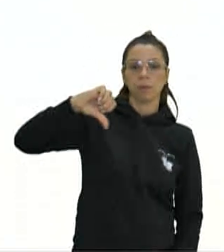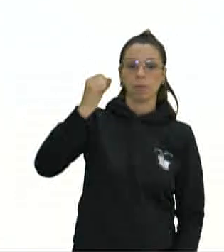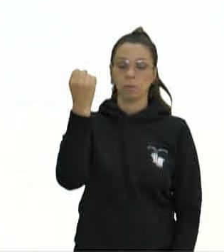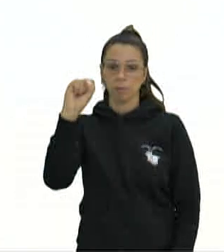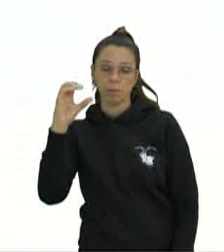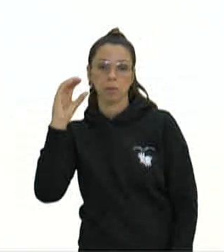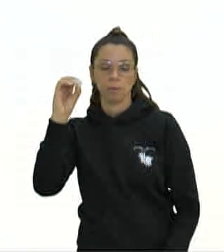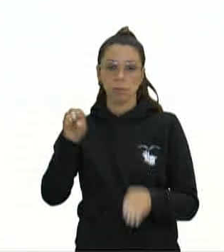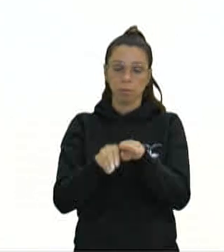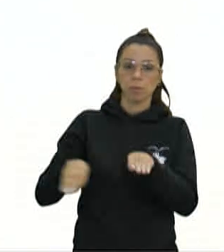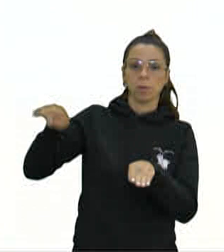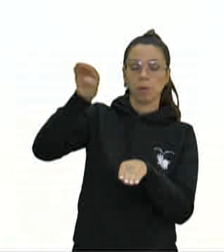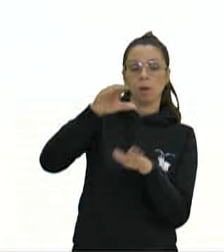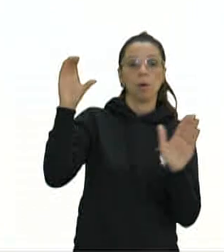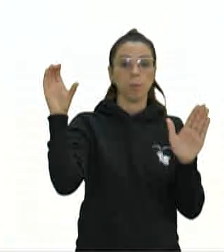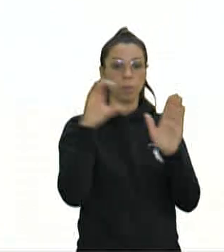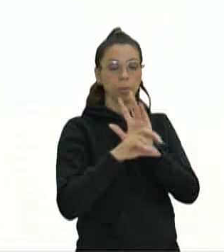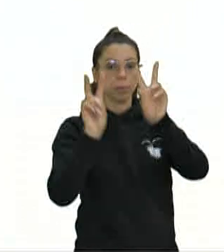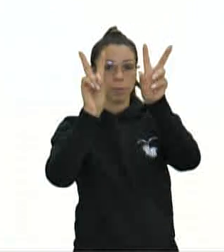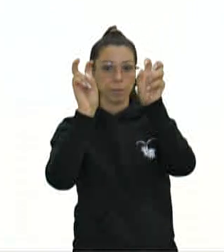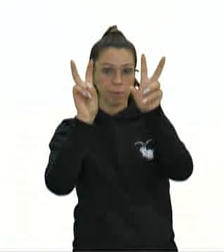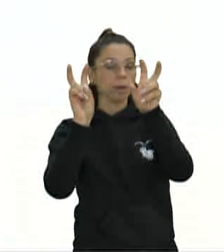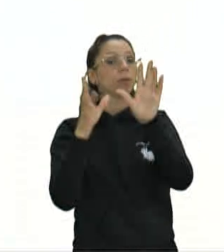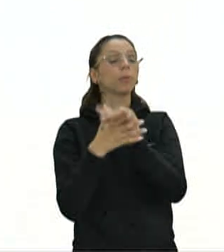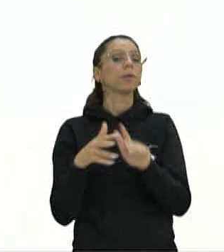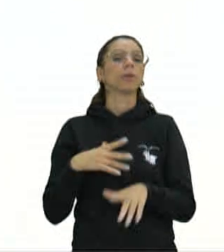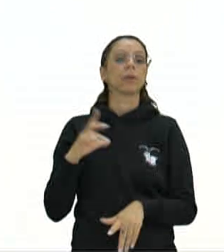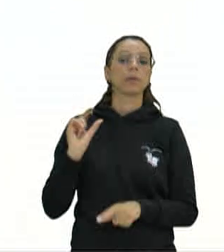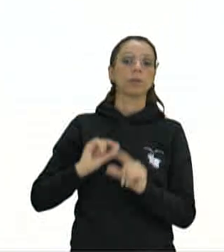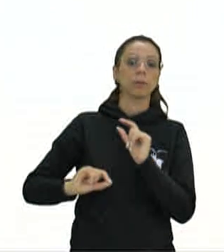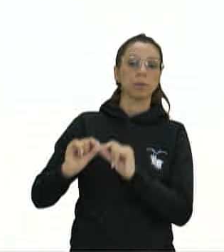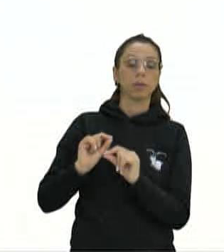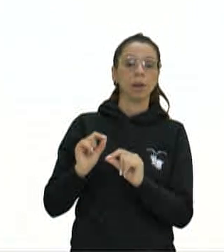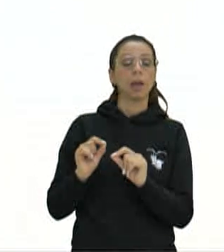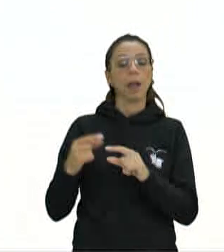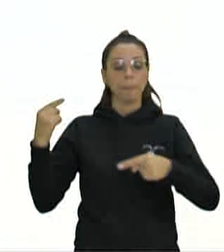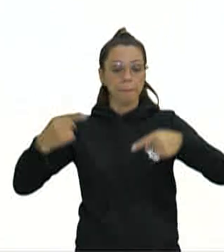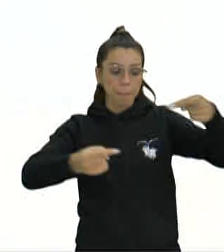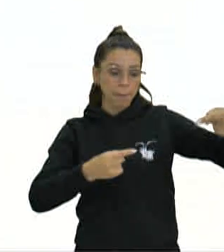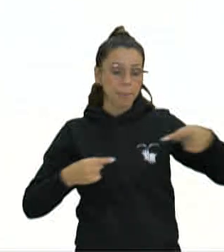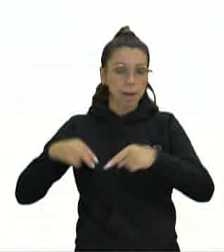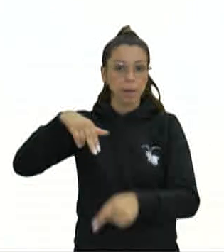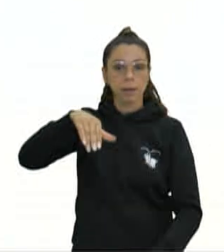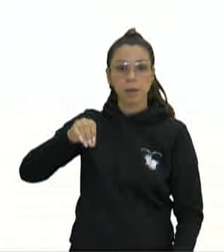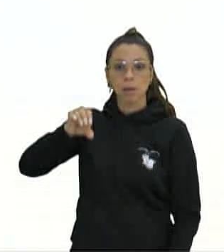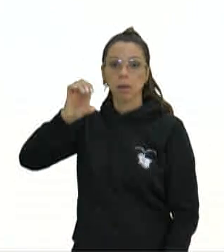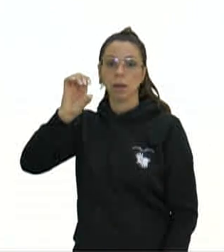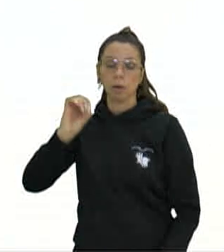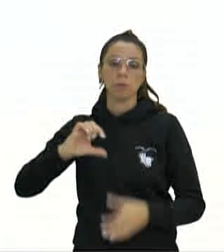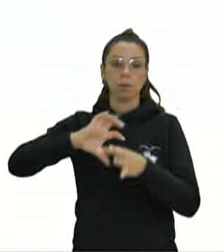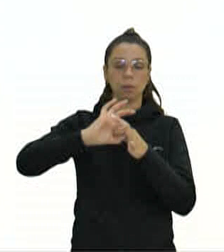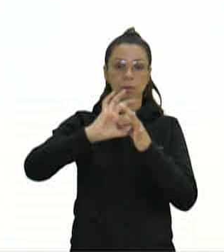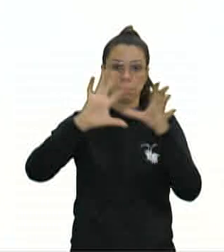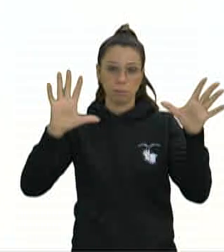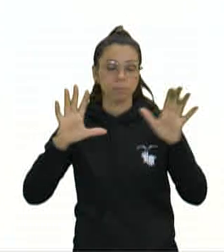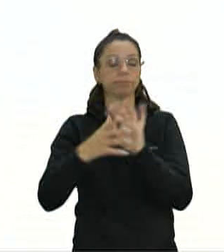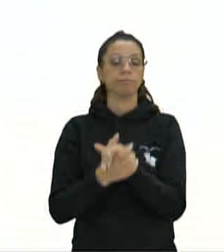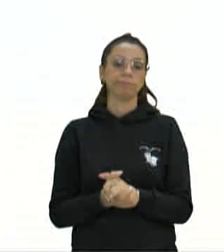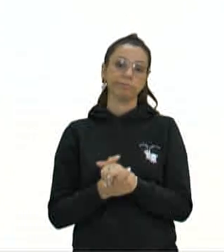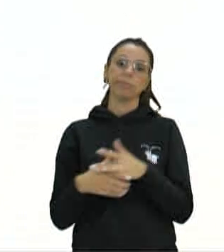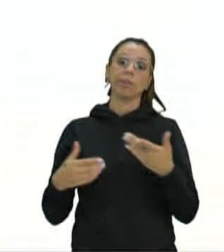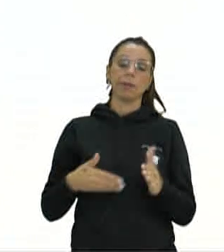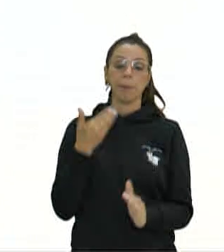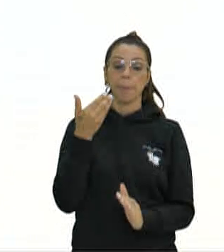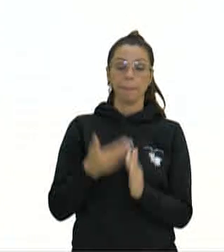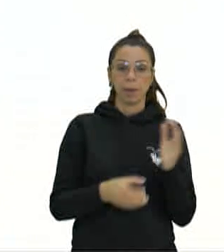termo nacional. Esse debate surge com os debates neoliberais. Muitos se referem à globalização como perda